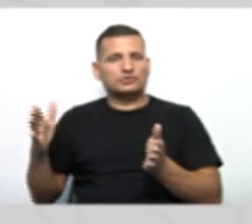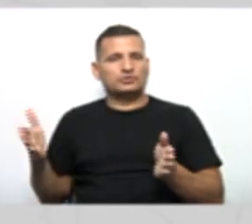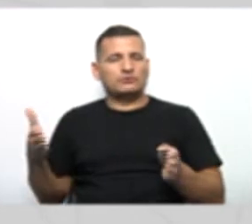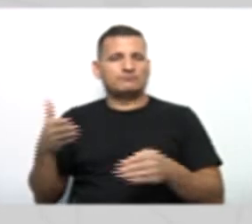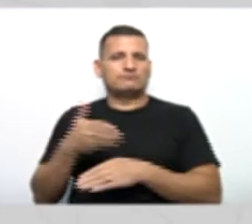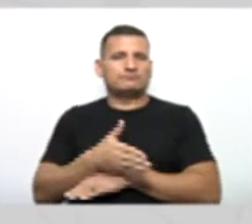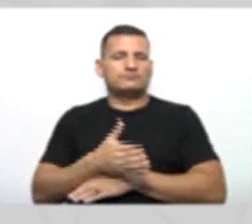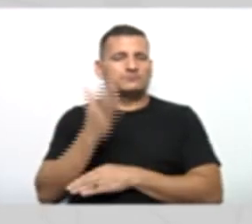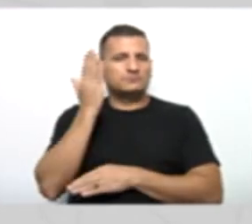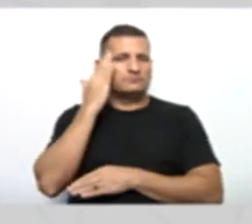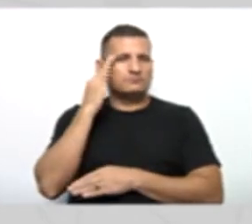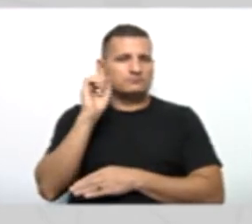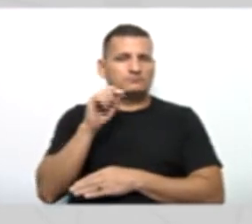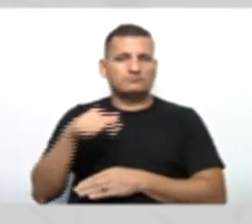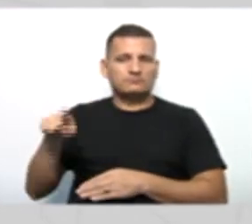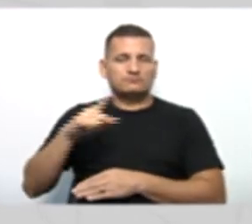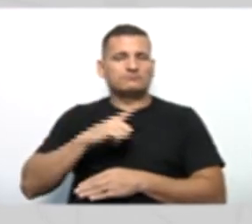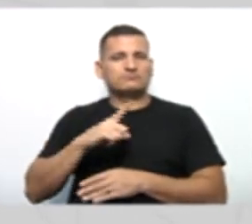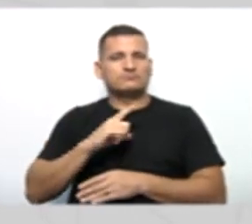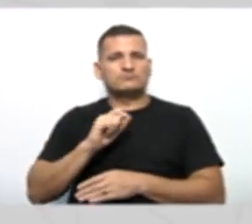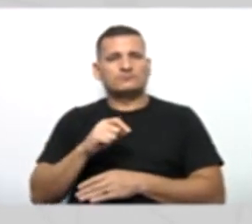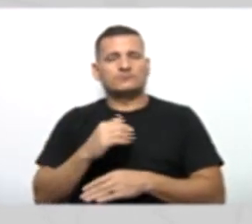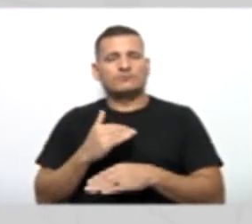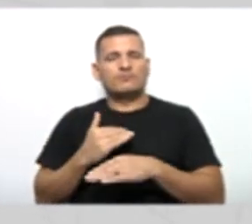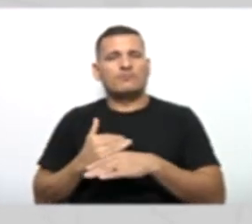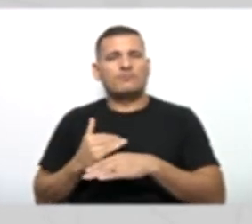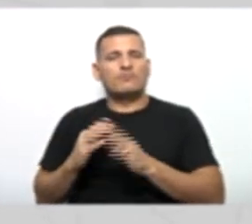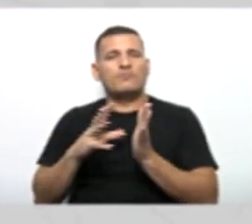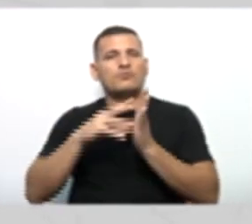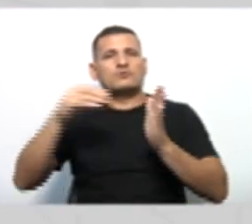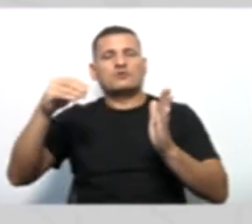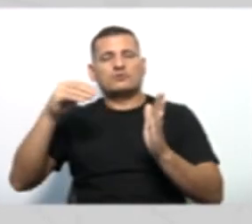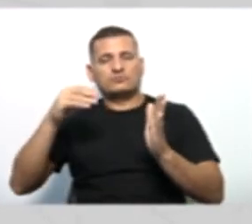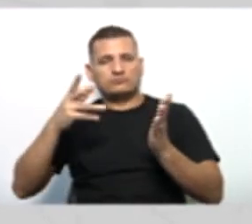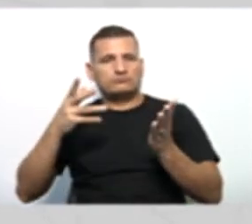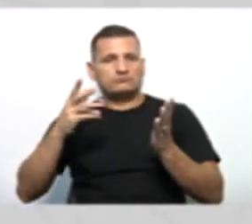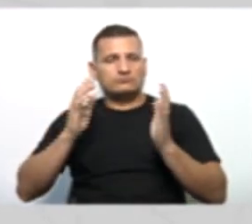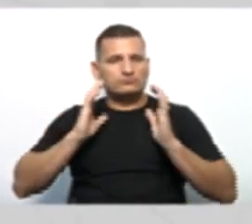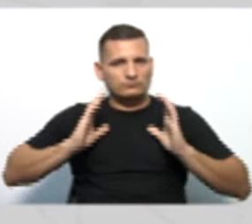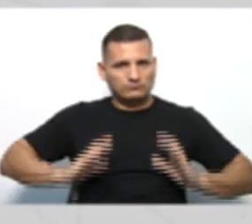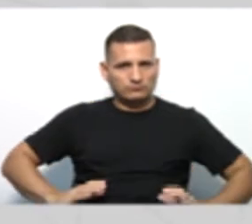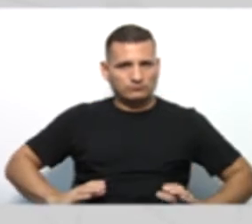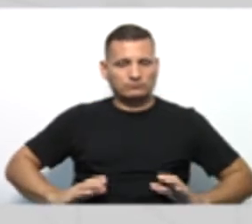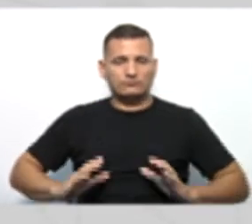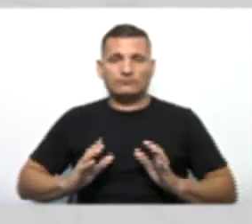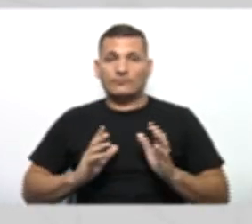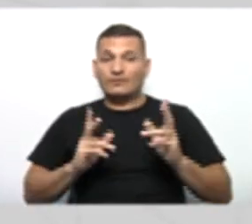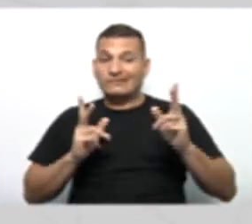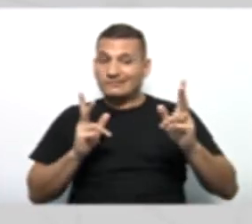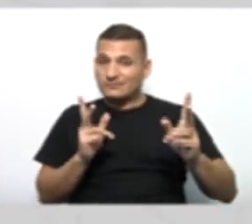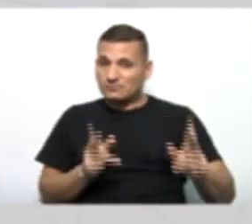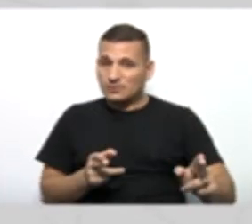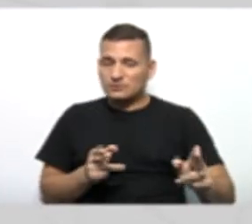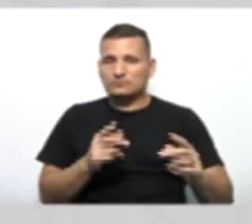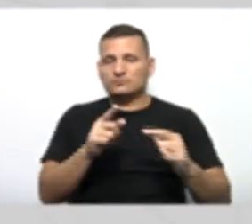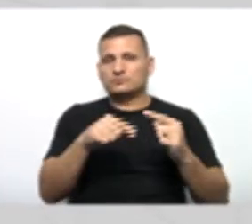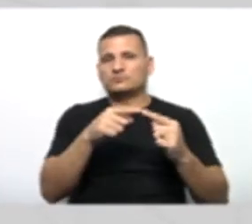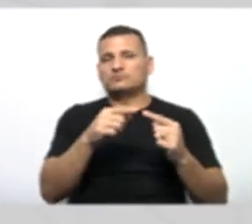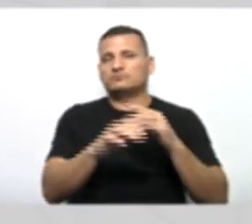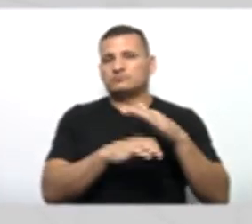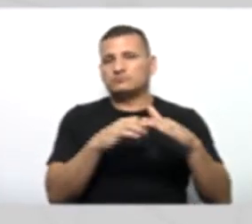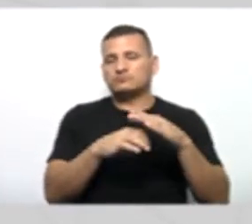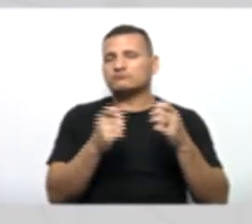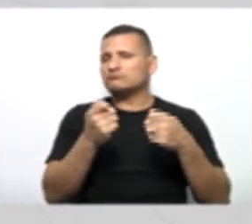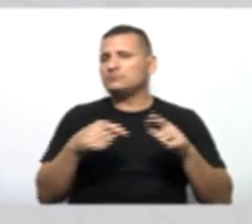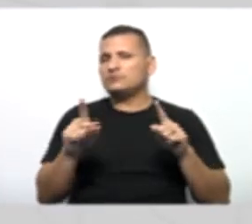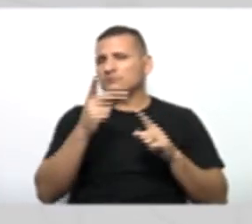sabendo que eles vão ter que ter um padrão de conduta não é conforme os objetivos da empresa e não precisa a pessoa está